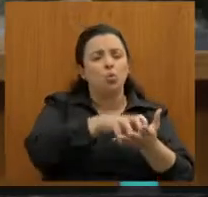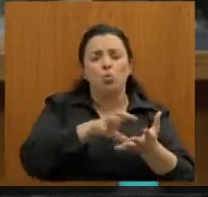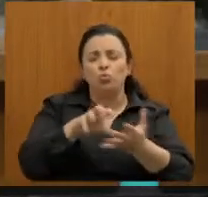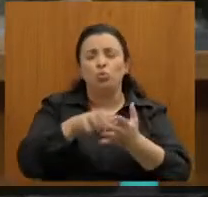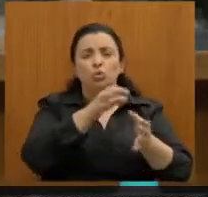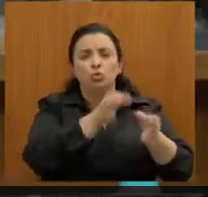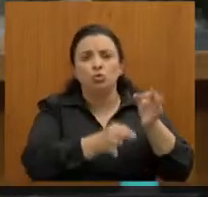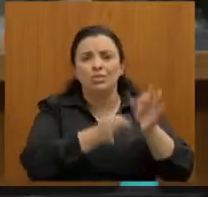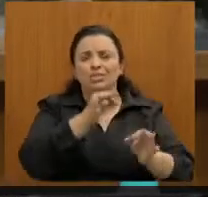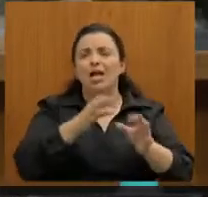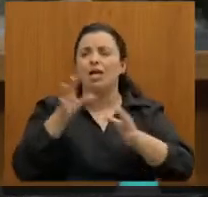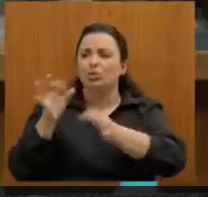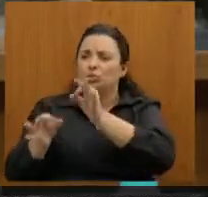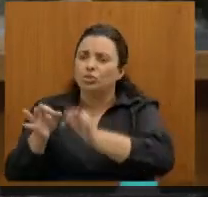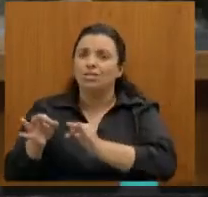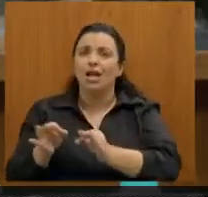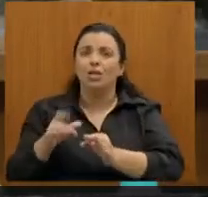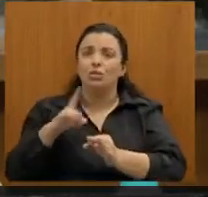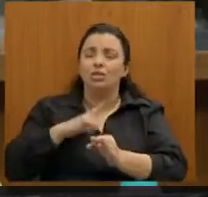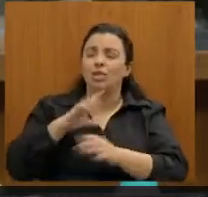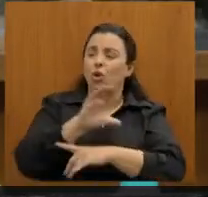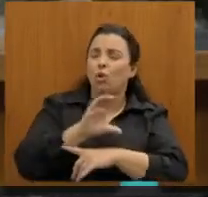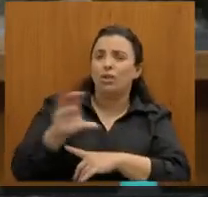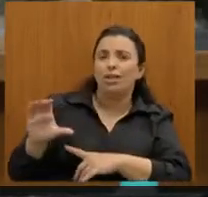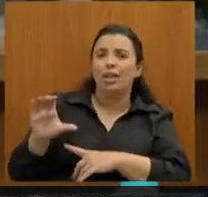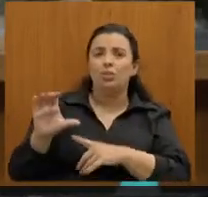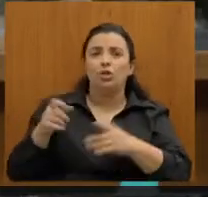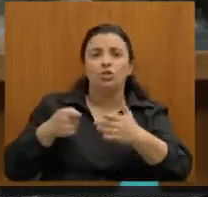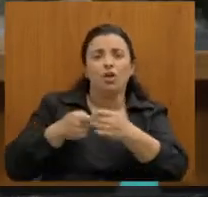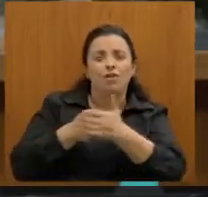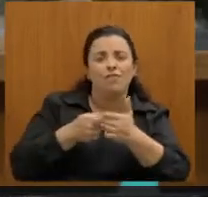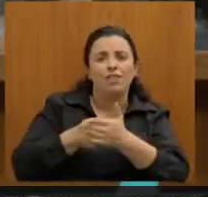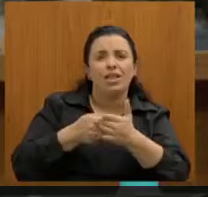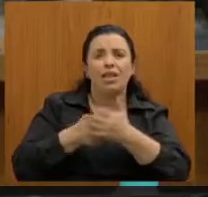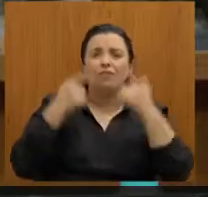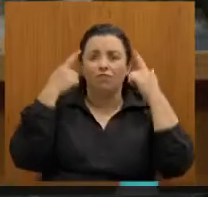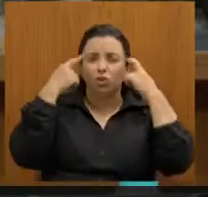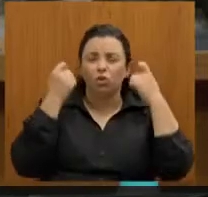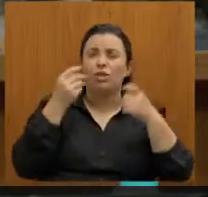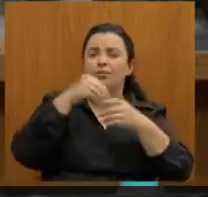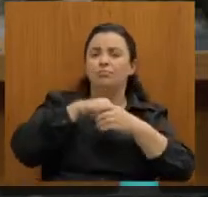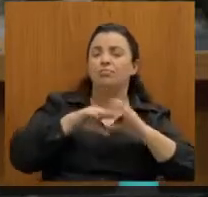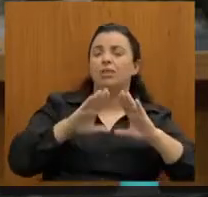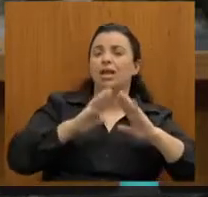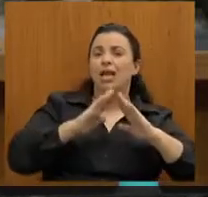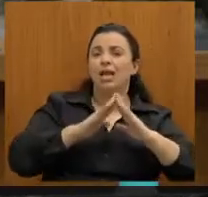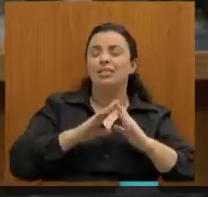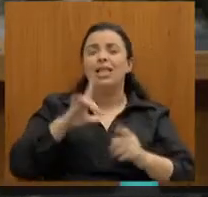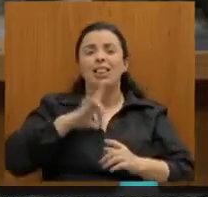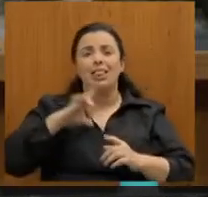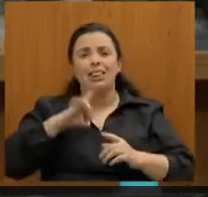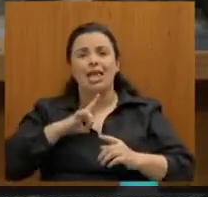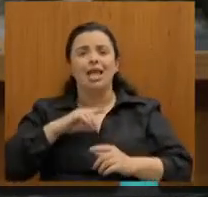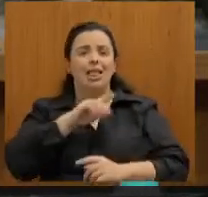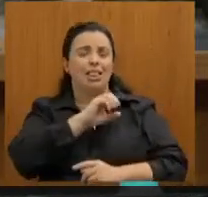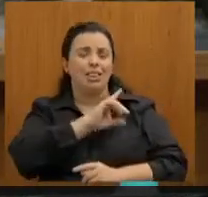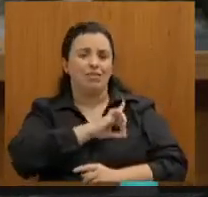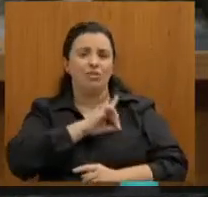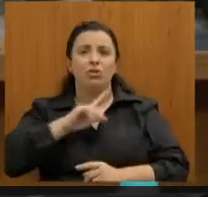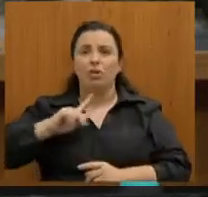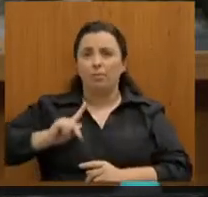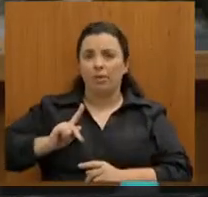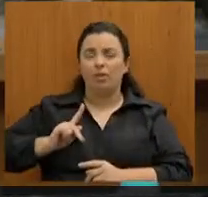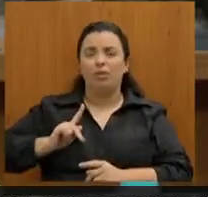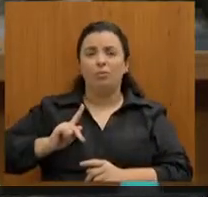coordenação de enfrentamento à violência doméstica nós temos a Defensoria Pública com o no dem nós temos promotorias